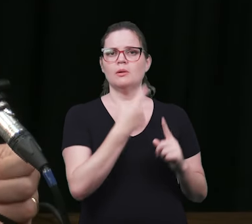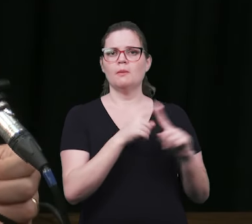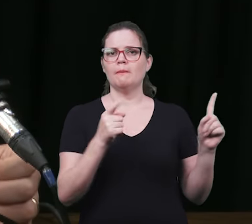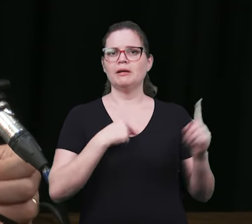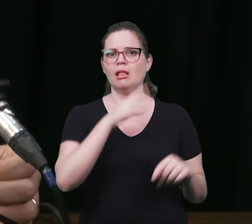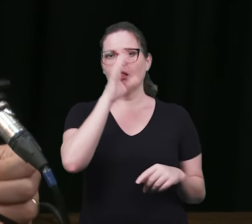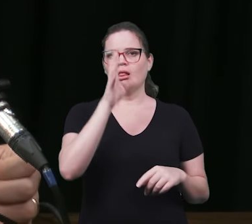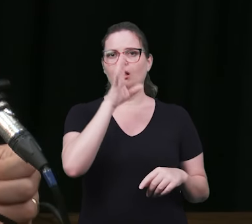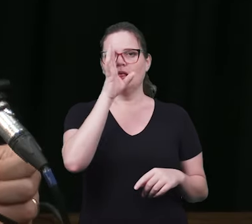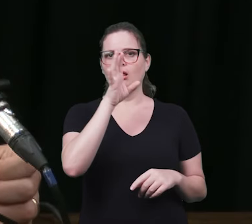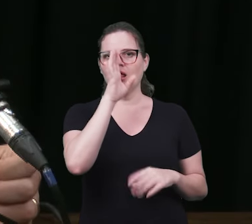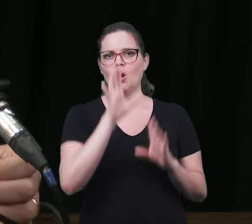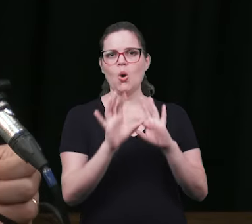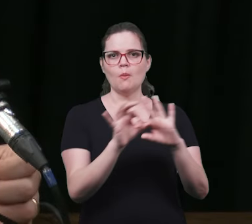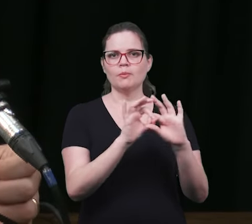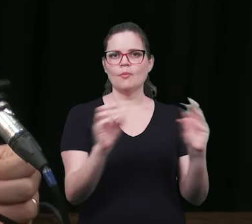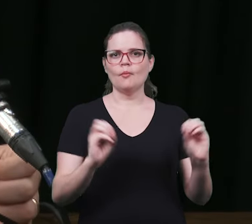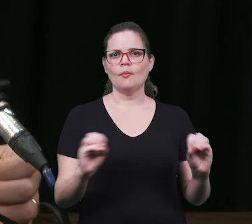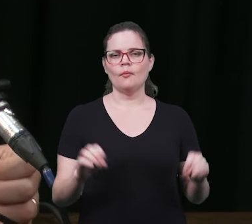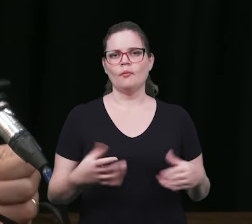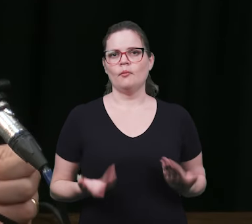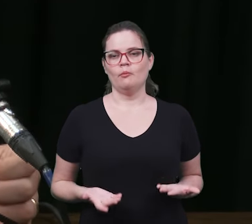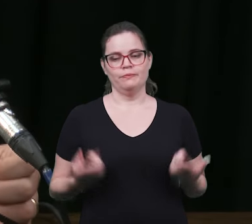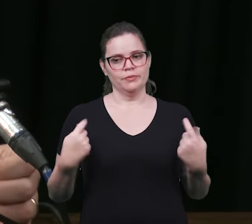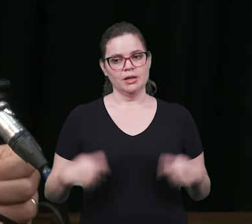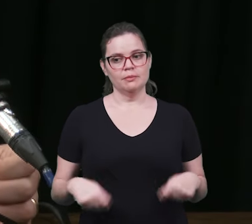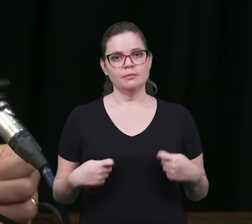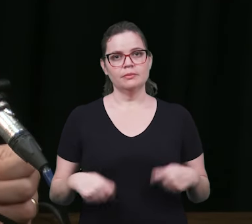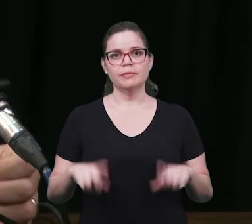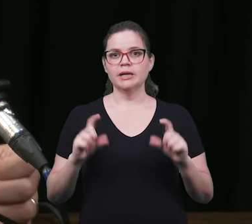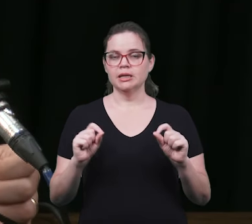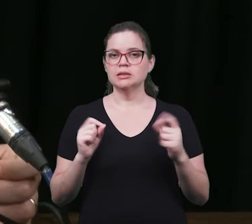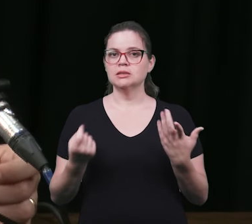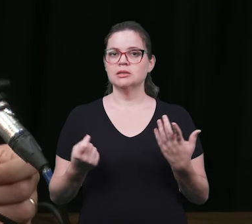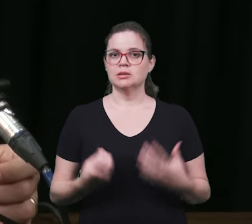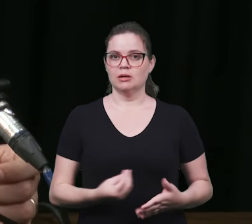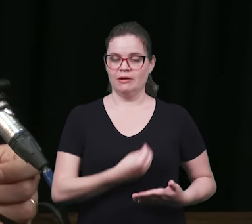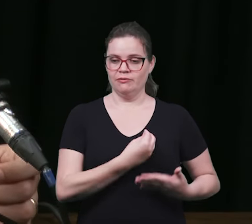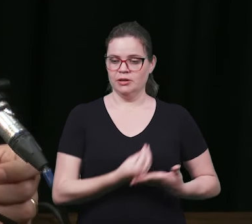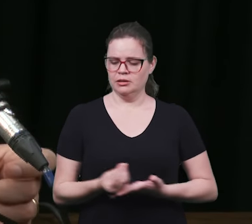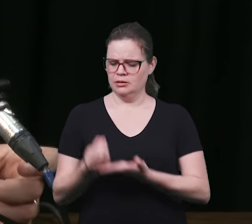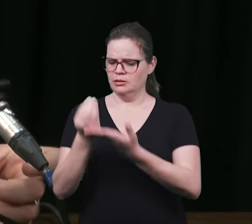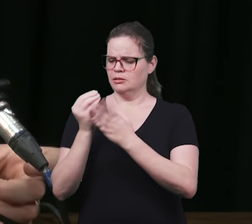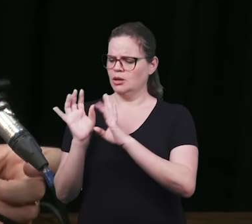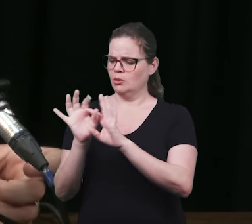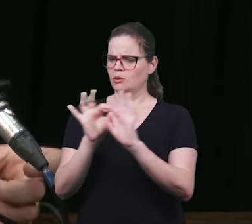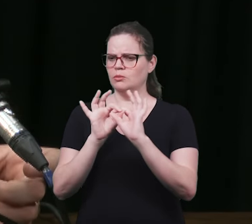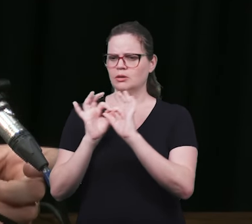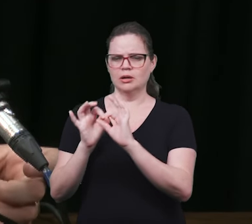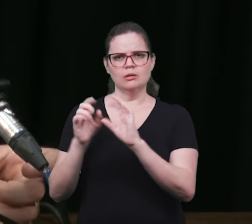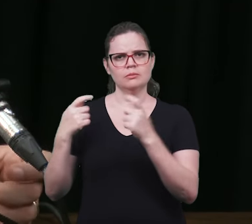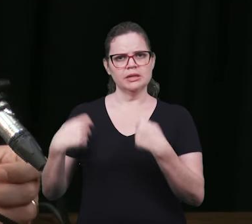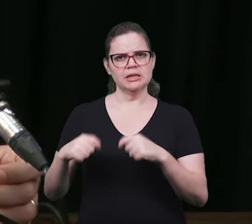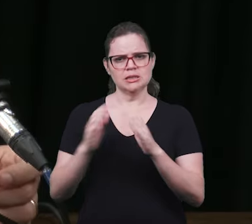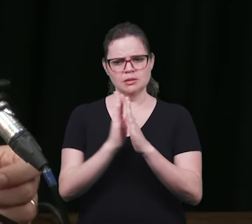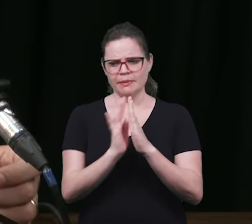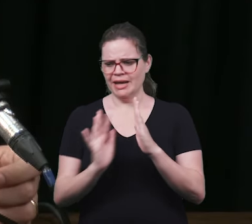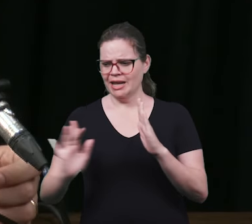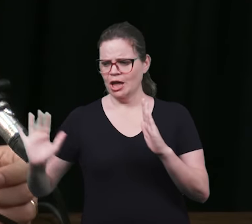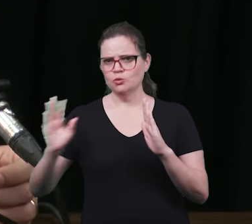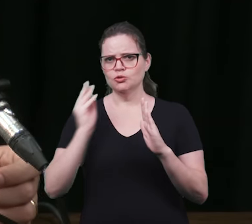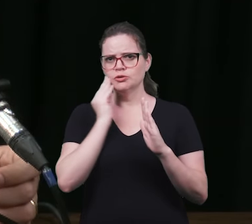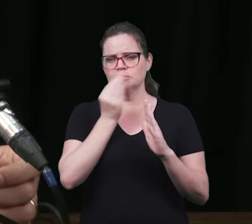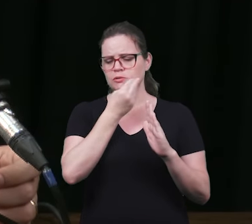ali, a colocar diante da presença do Senhor, durante o período em si, estar em comunhão com